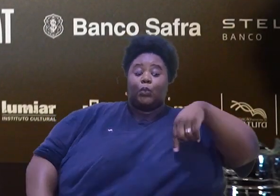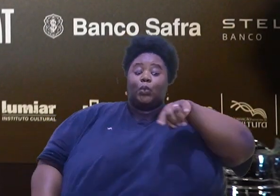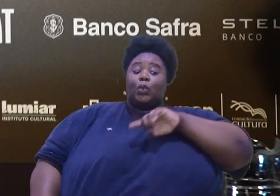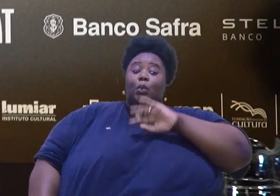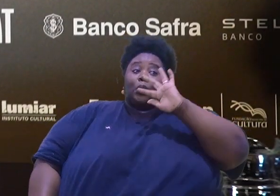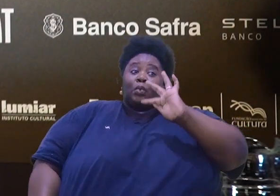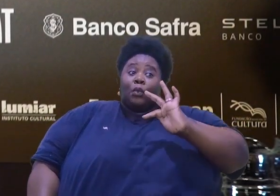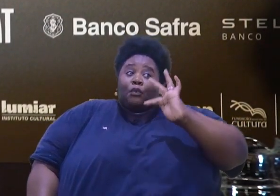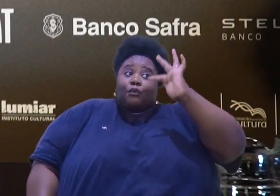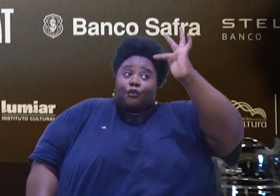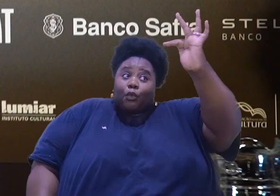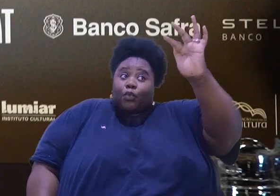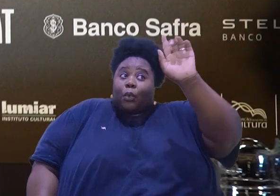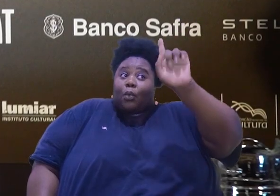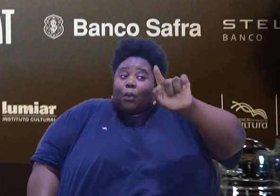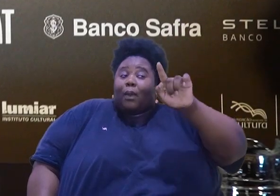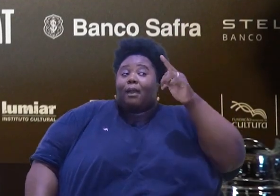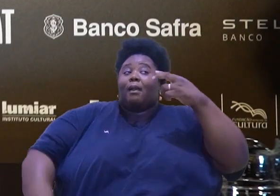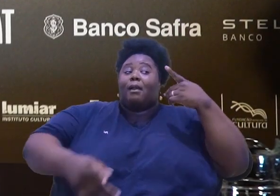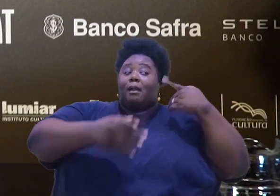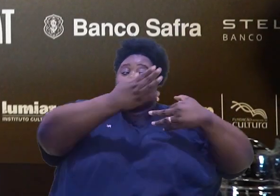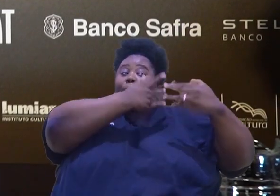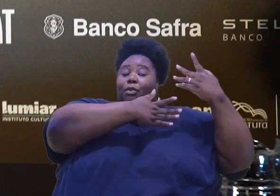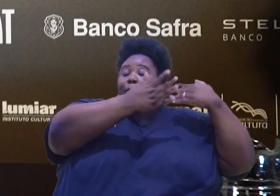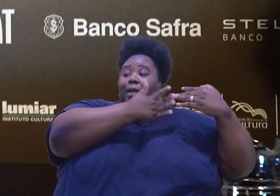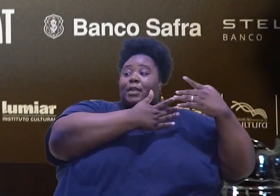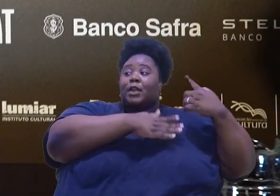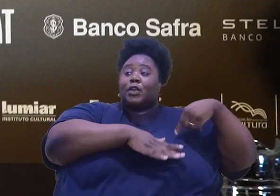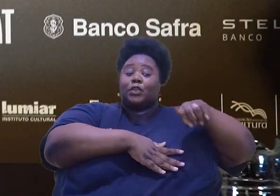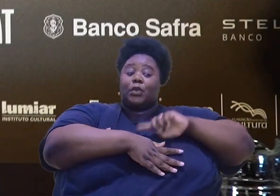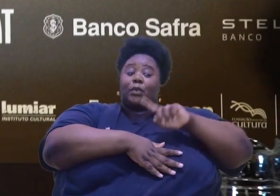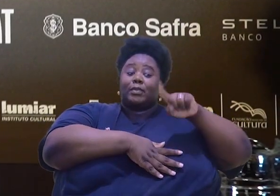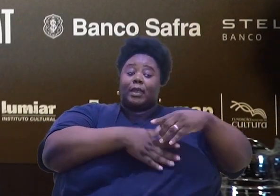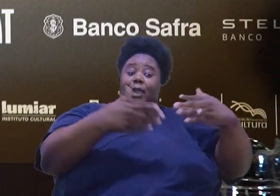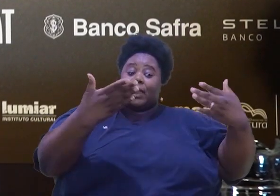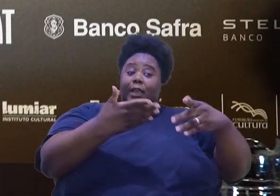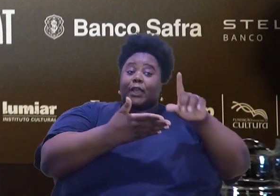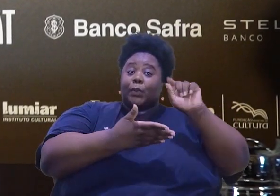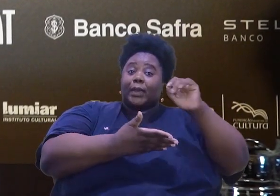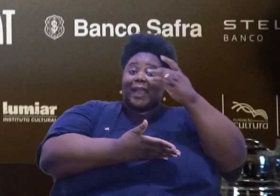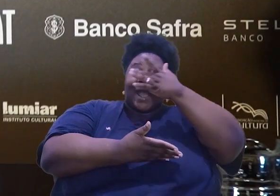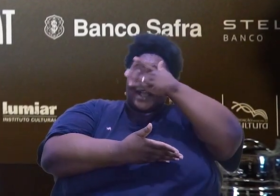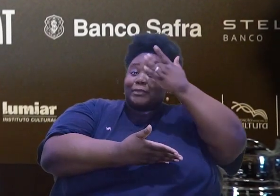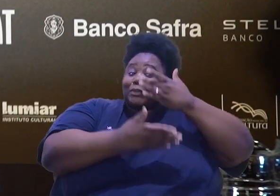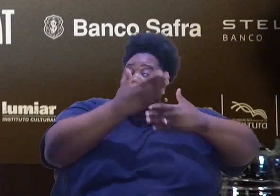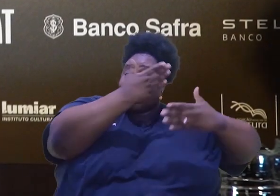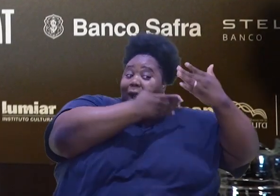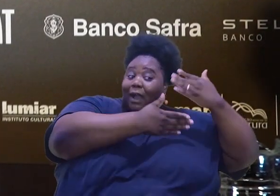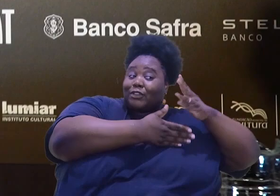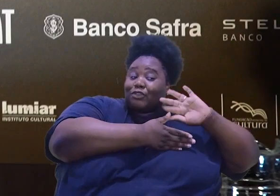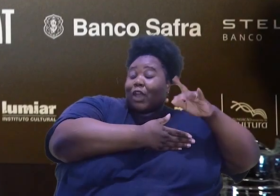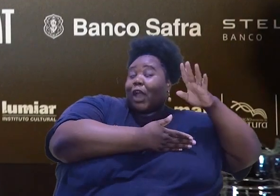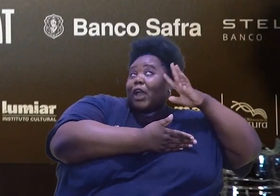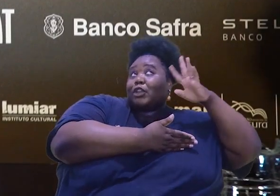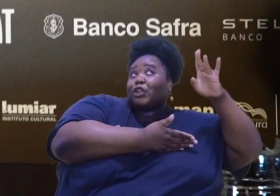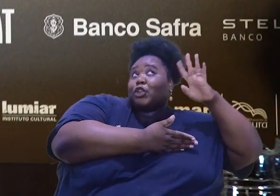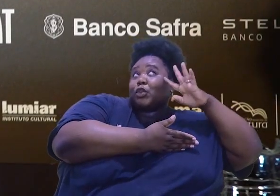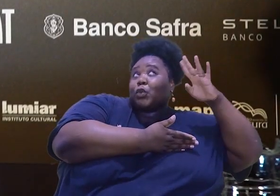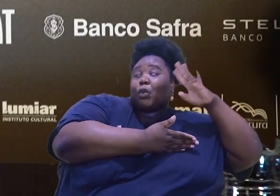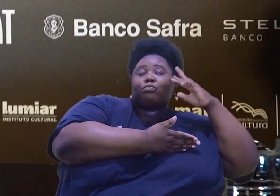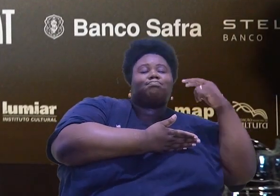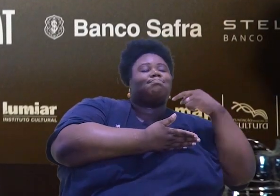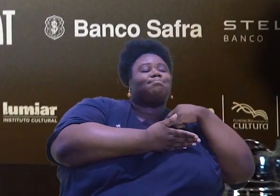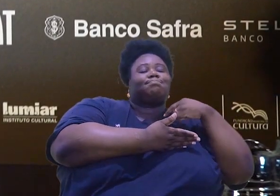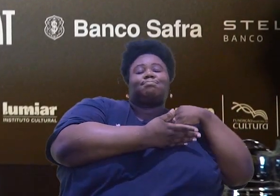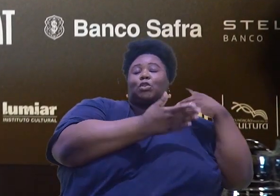ancestral. Nós somos aqui o que nossa ancestralidade sonhou e não pôde